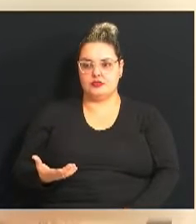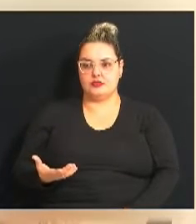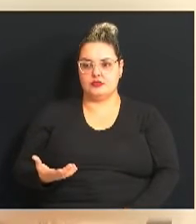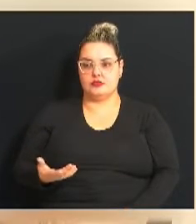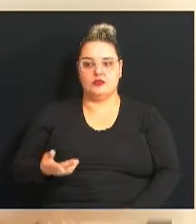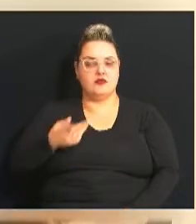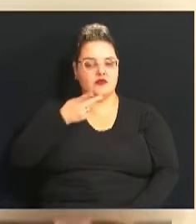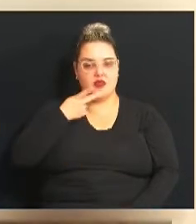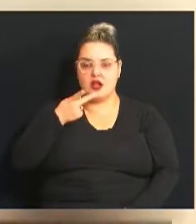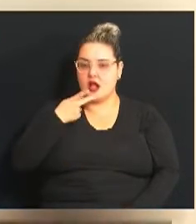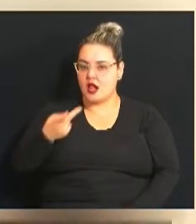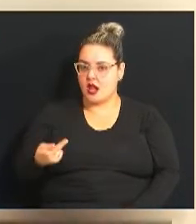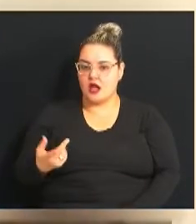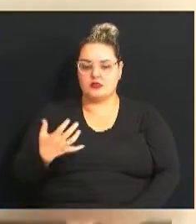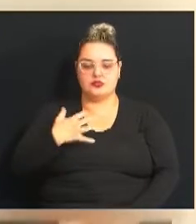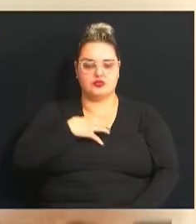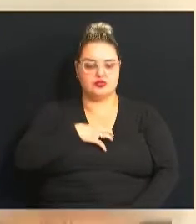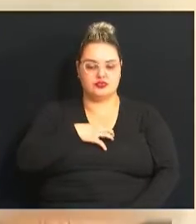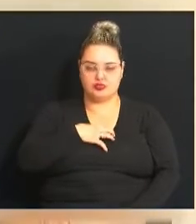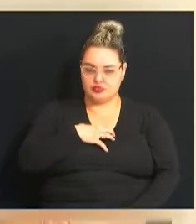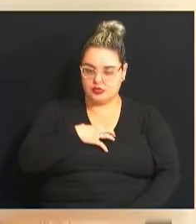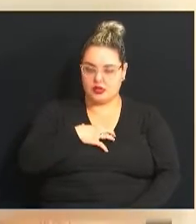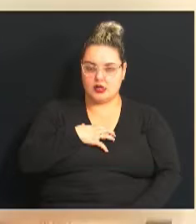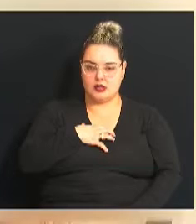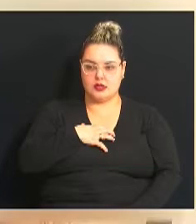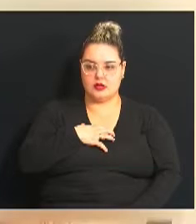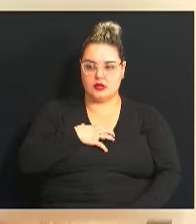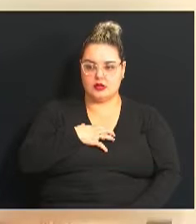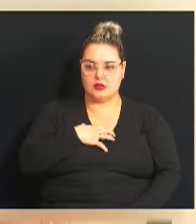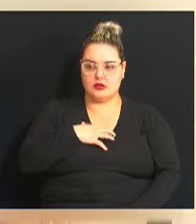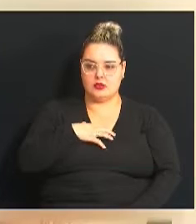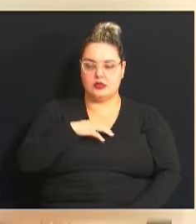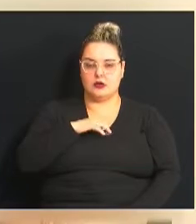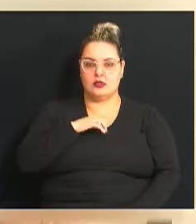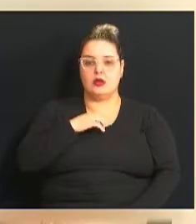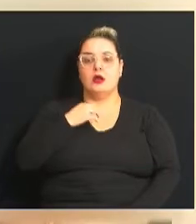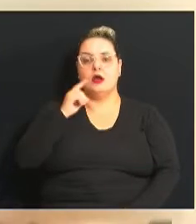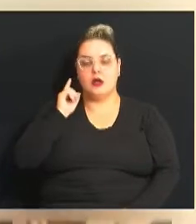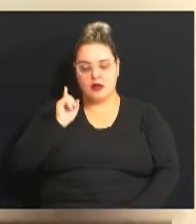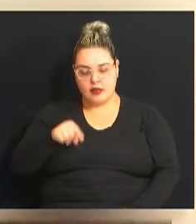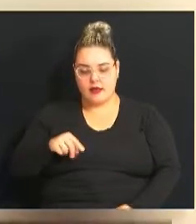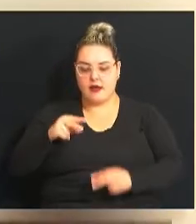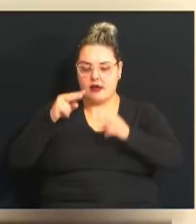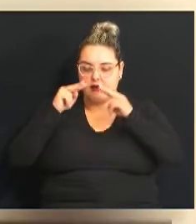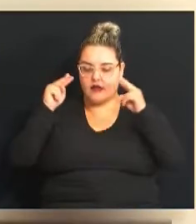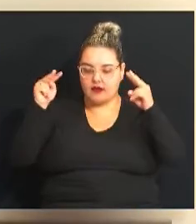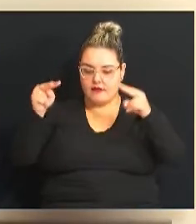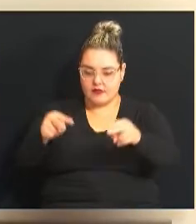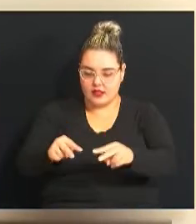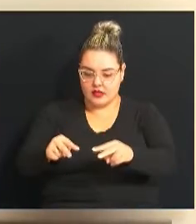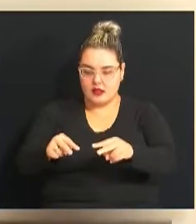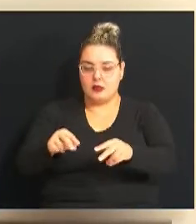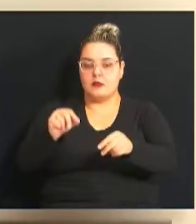citado, de alguma forma, se tornou evidência para aquilo que faz, né?